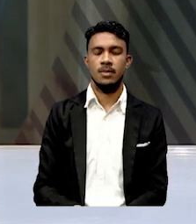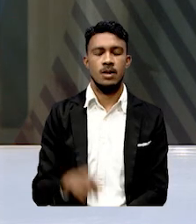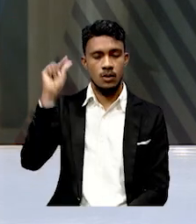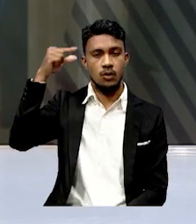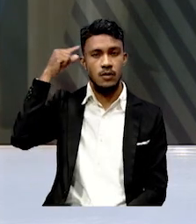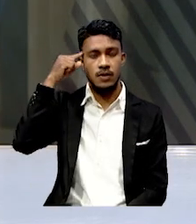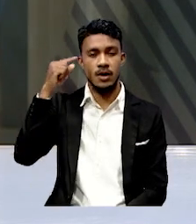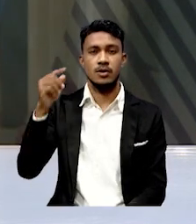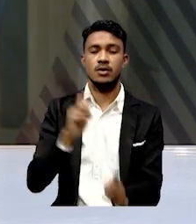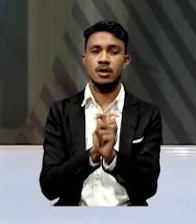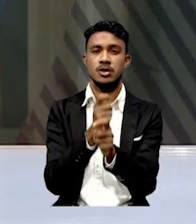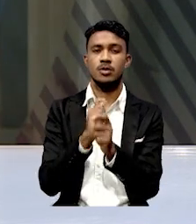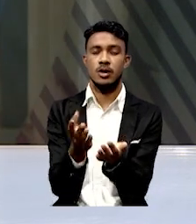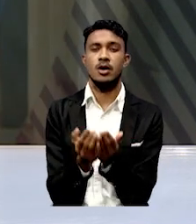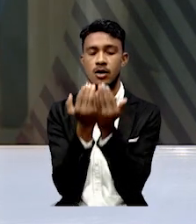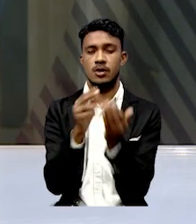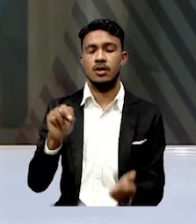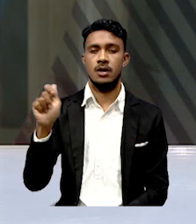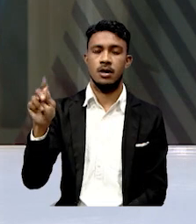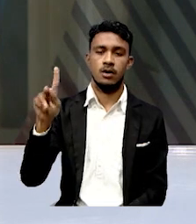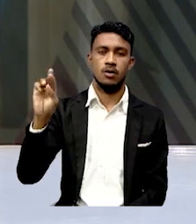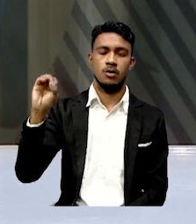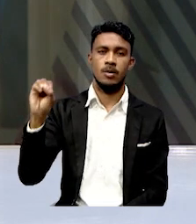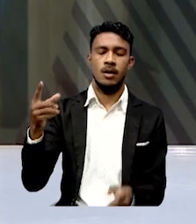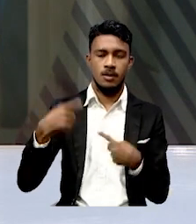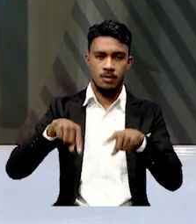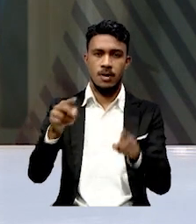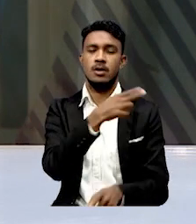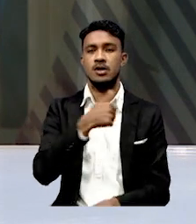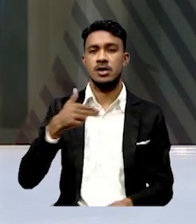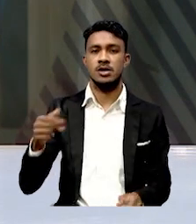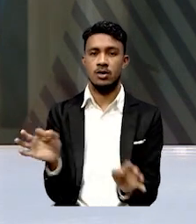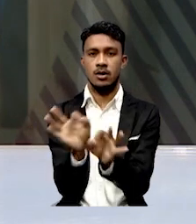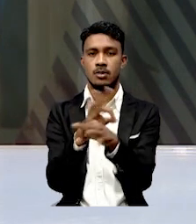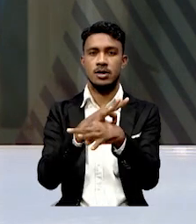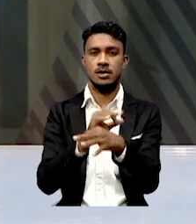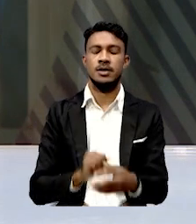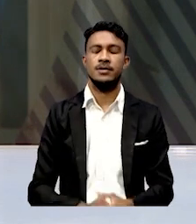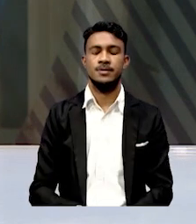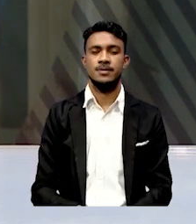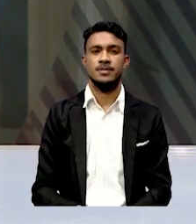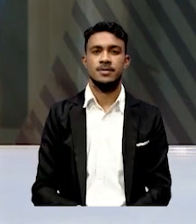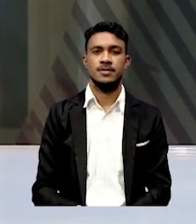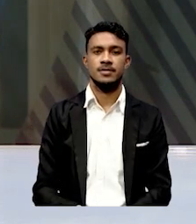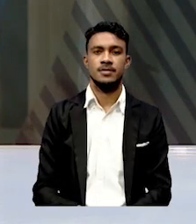Governo se transporta Roberlin na Croma ba Indonesia atu halo manutenção.